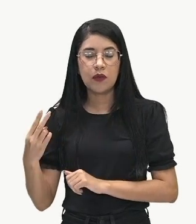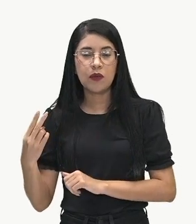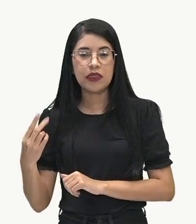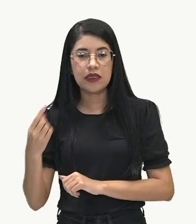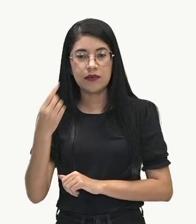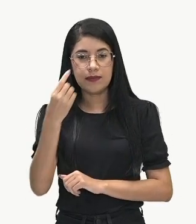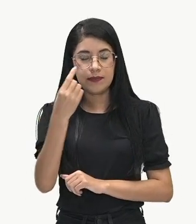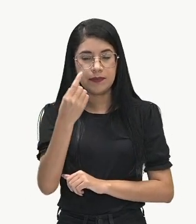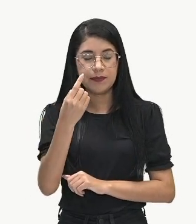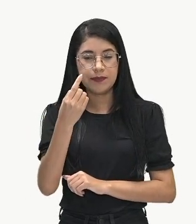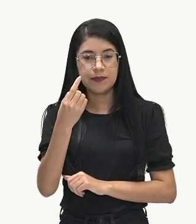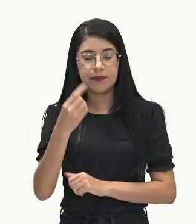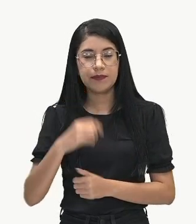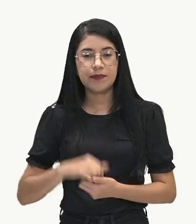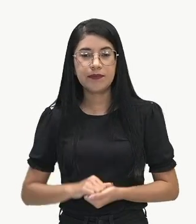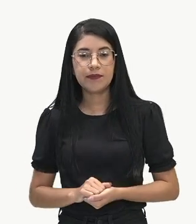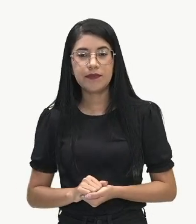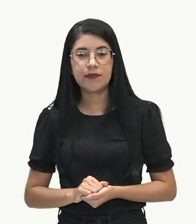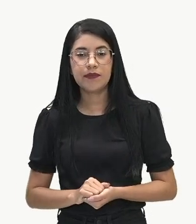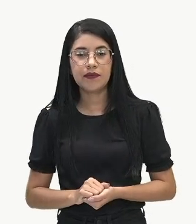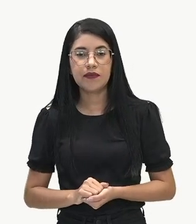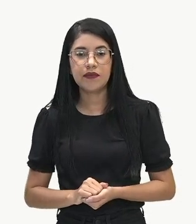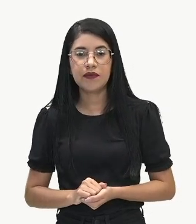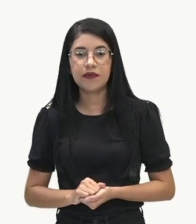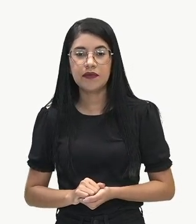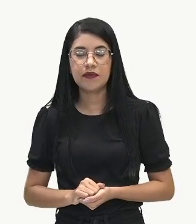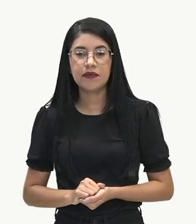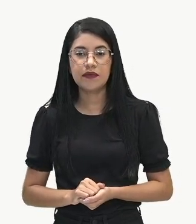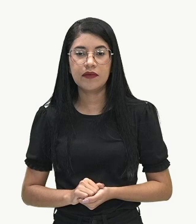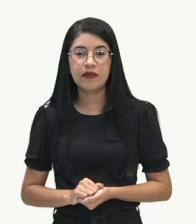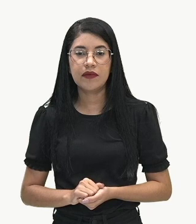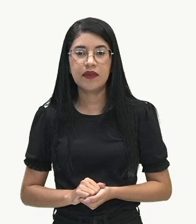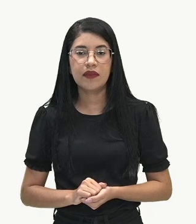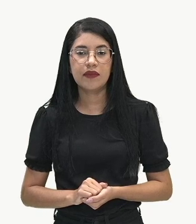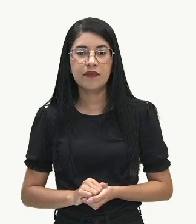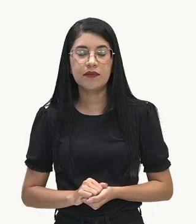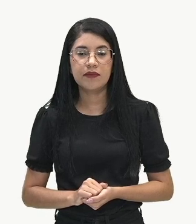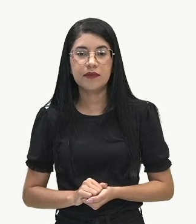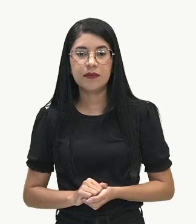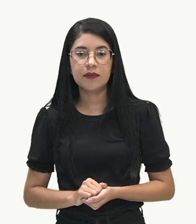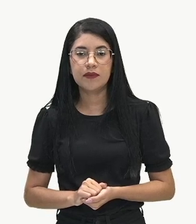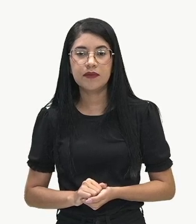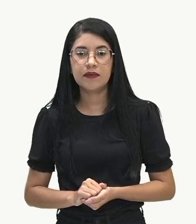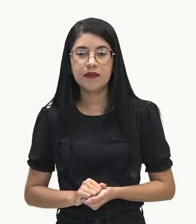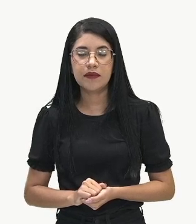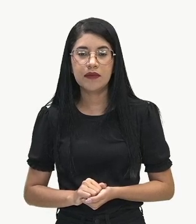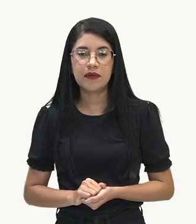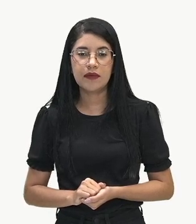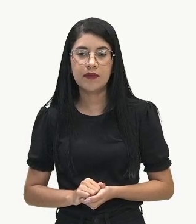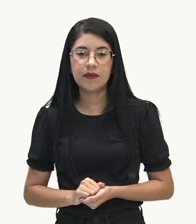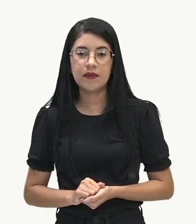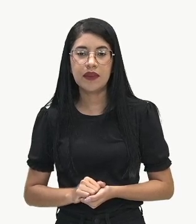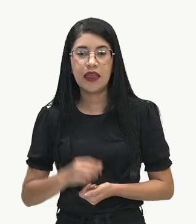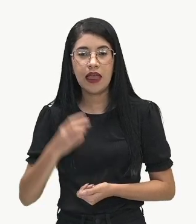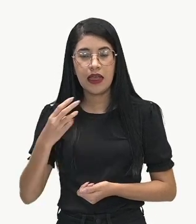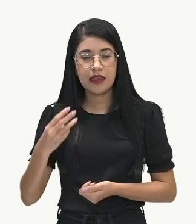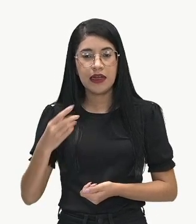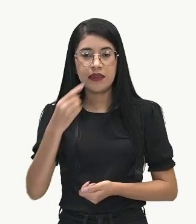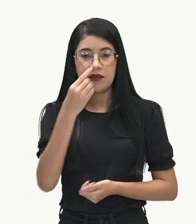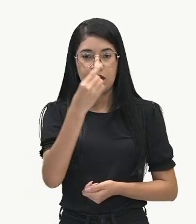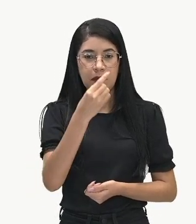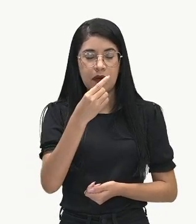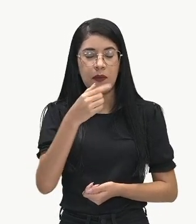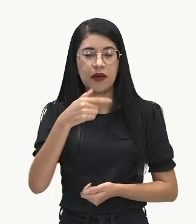1, aí 2 mais esse valor vai dar 3, sobe 1, 6,